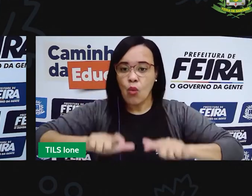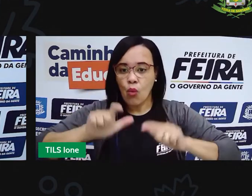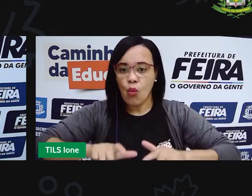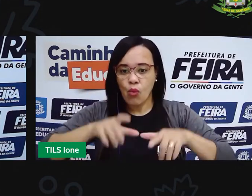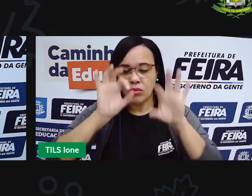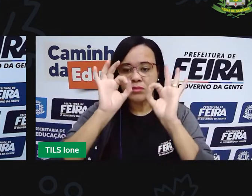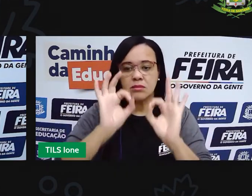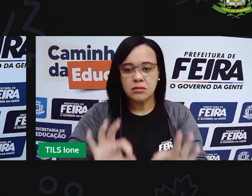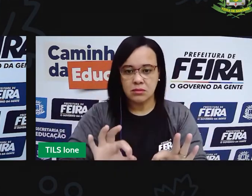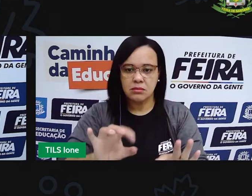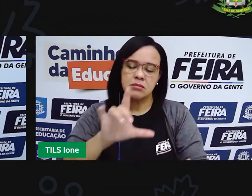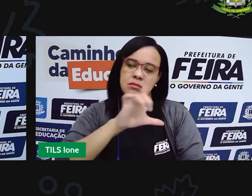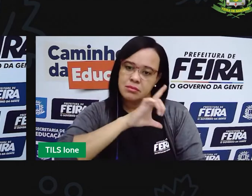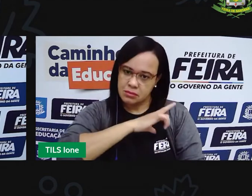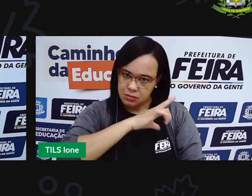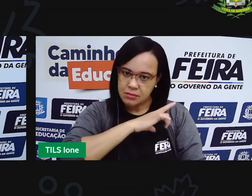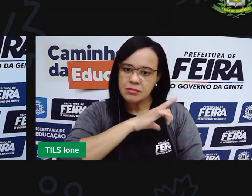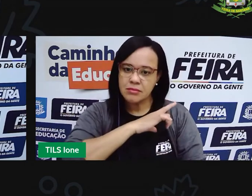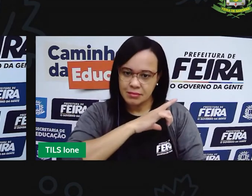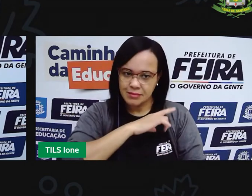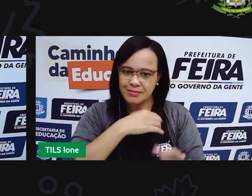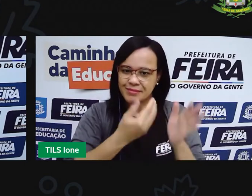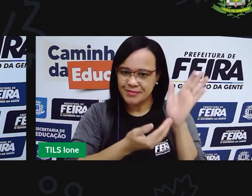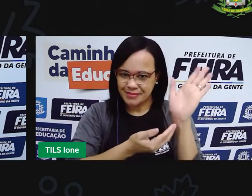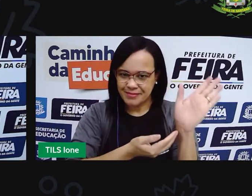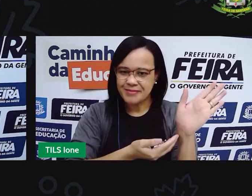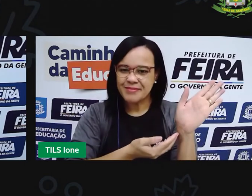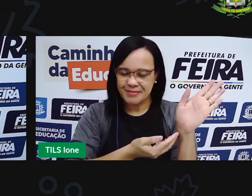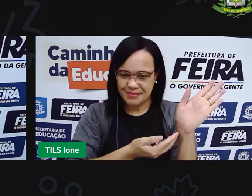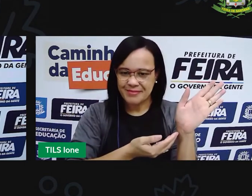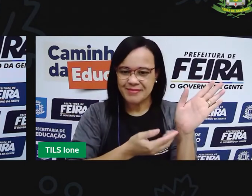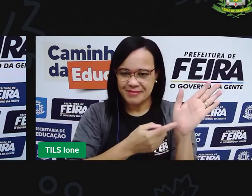uma pessoa jogando uma embalagem no lixo.